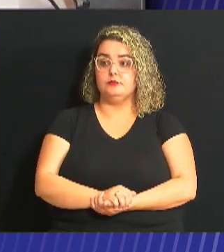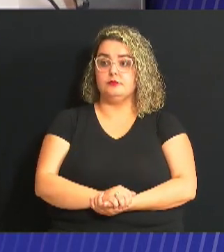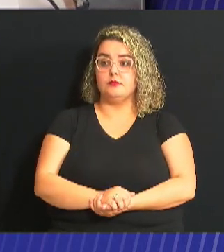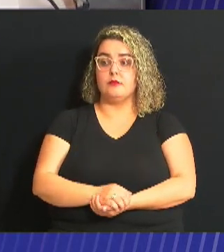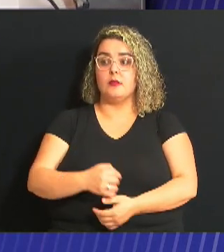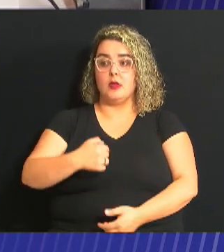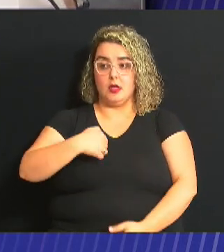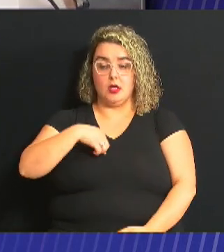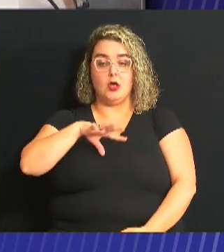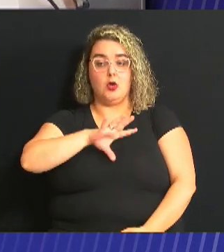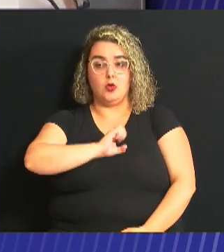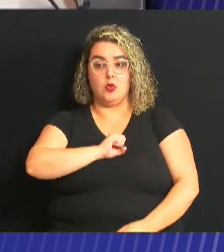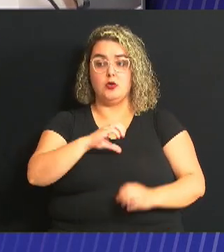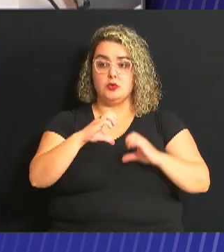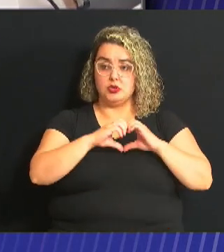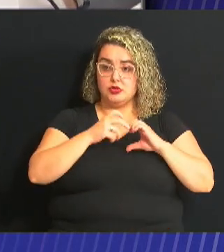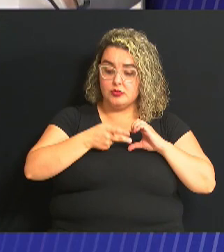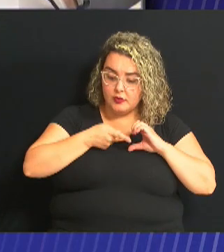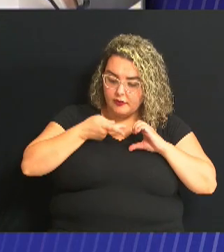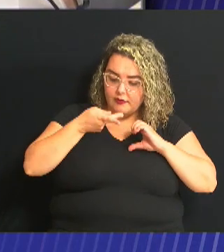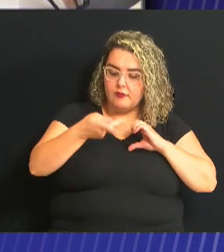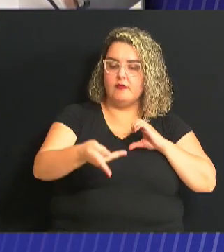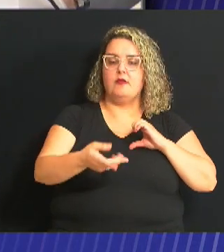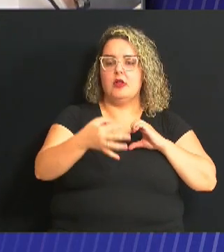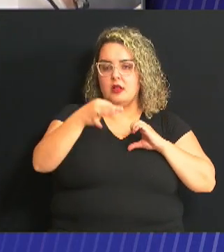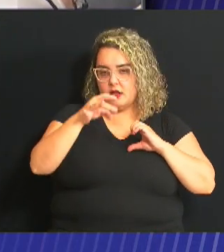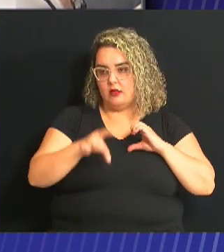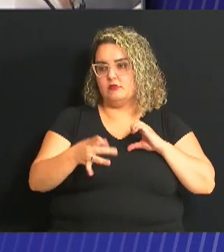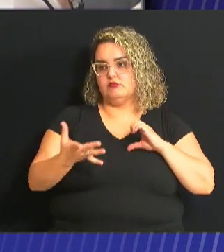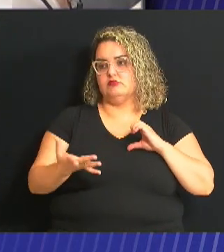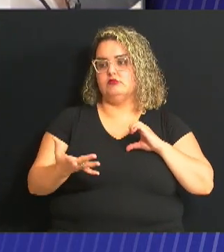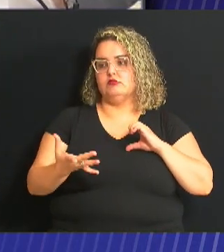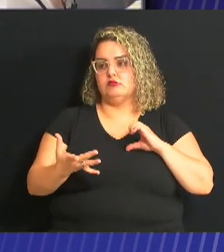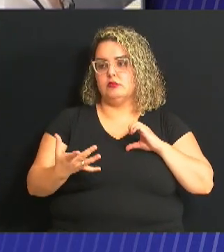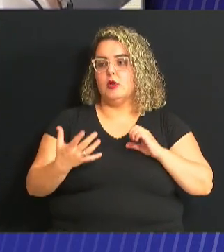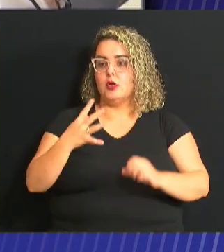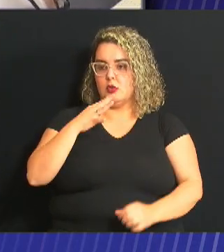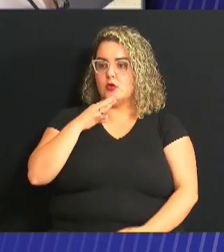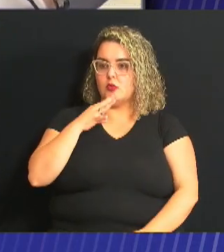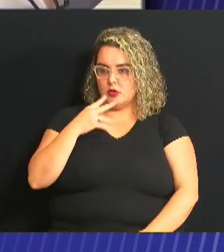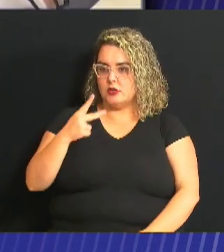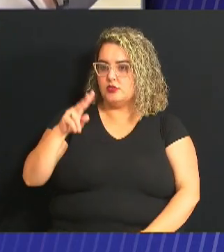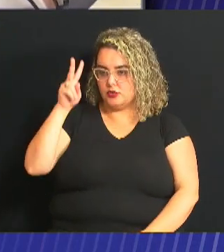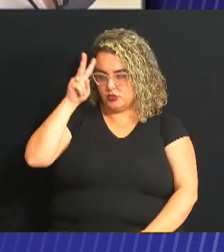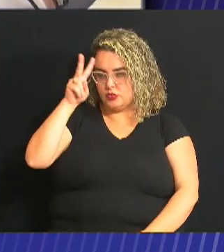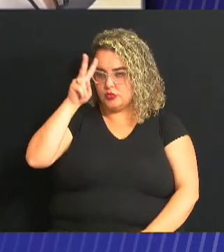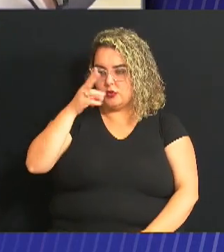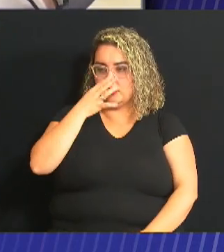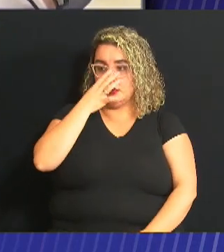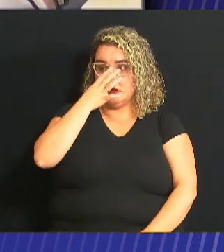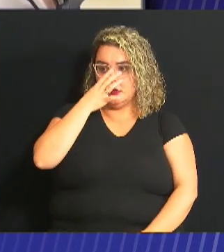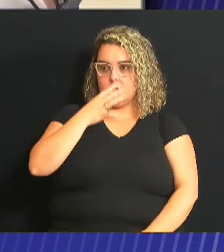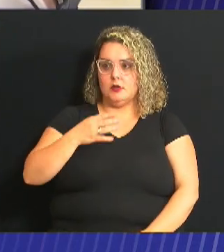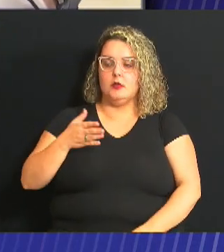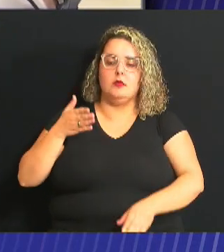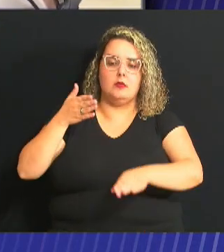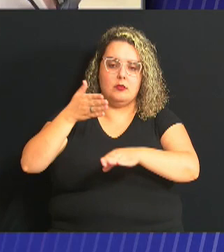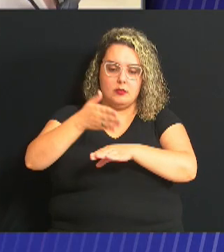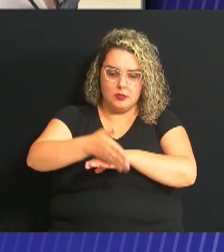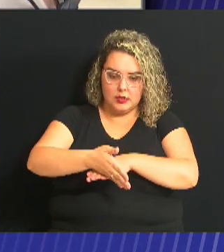falar com o coração. Eu conheço a sua história, eu